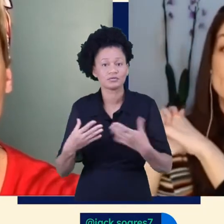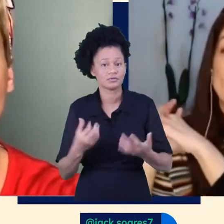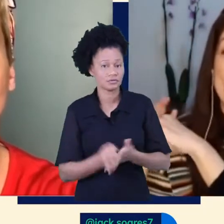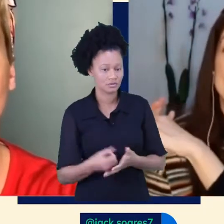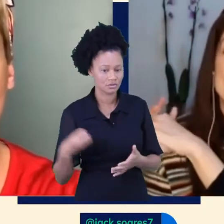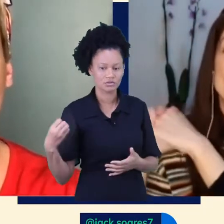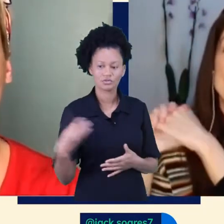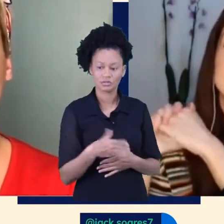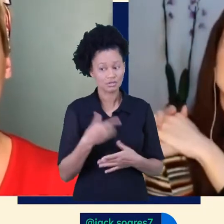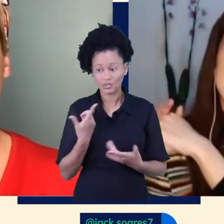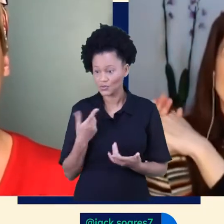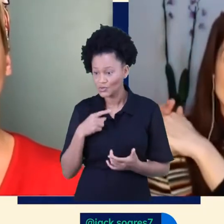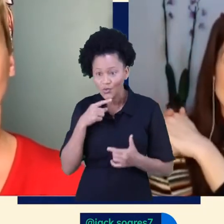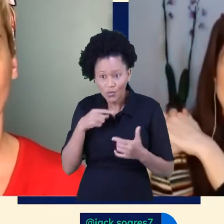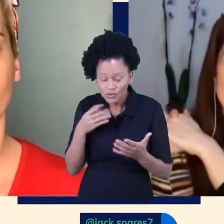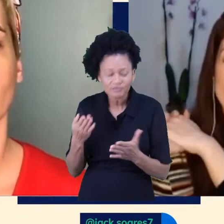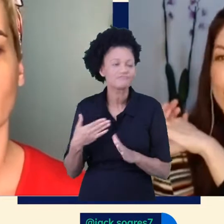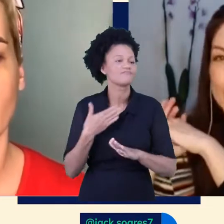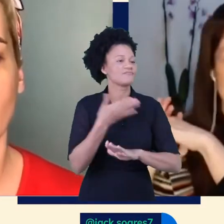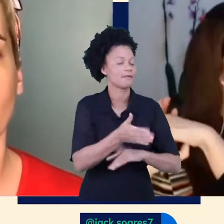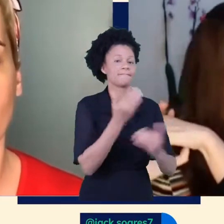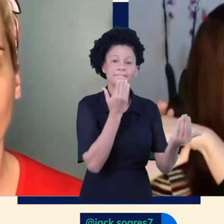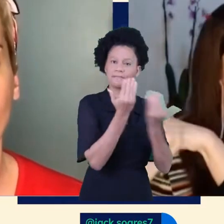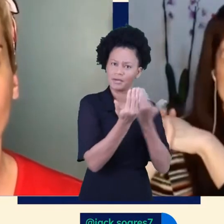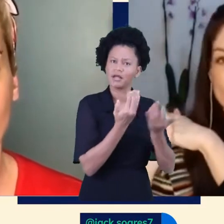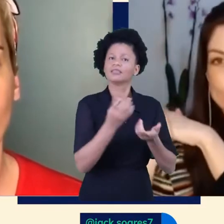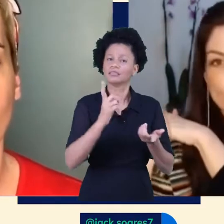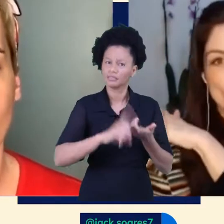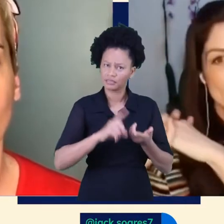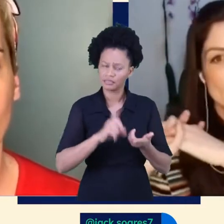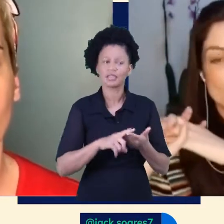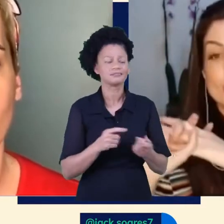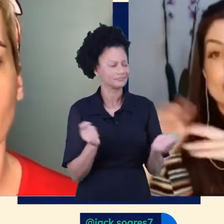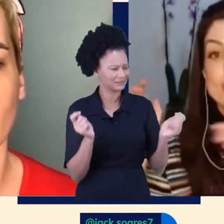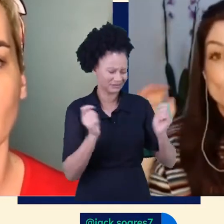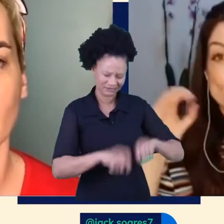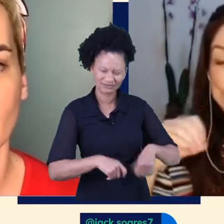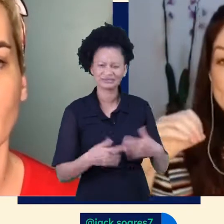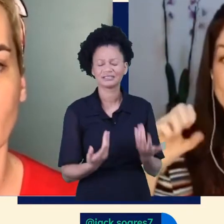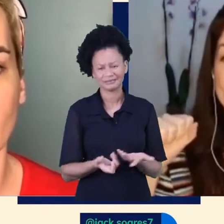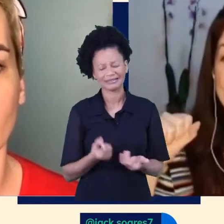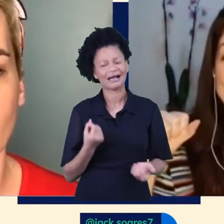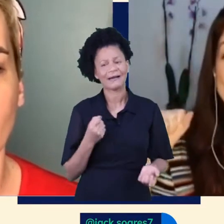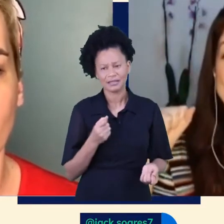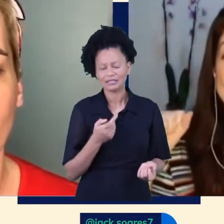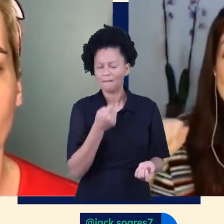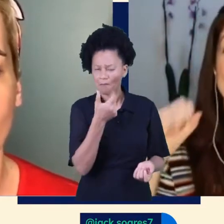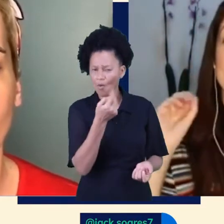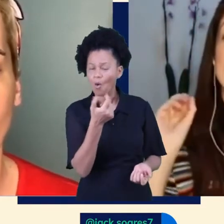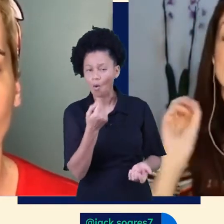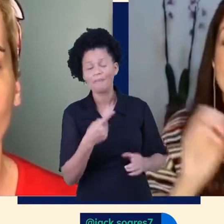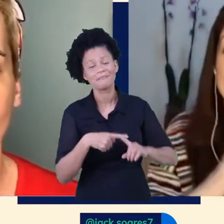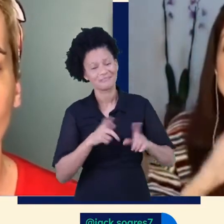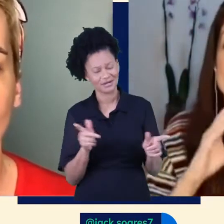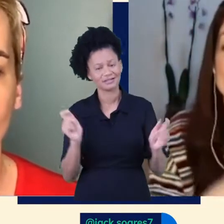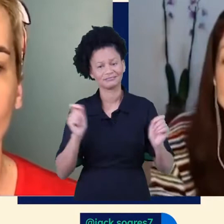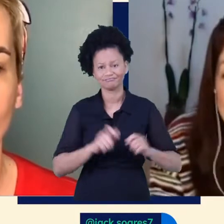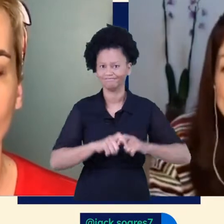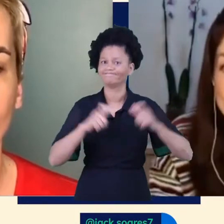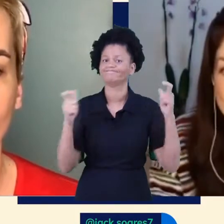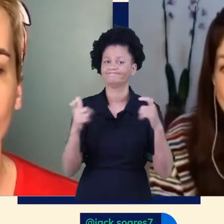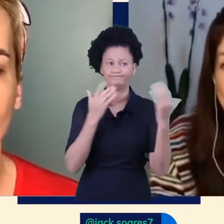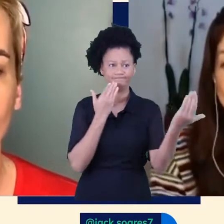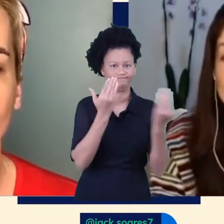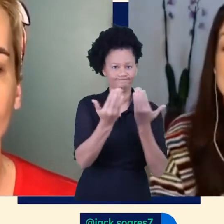dê conta? Pode, gente, é mais raro, tá? A maioria dos psicólogos que eu conheço, assim, estão super alinhados com esse tema. Carol, mas eu não